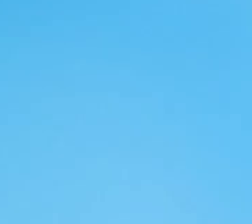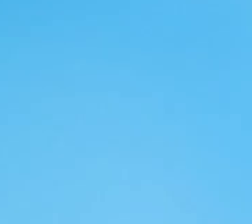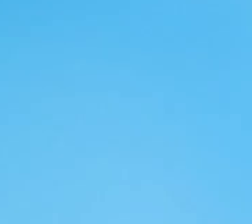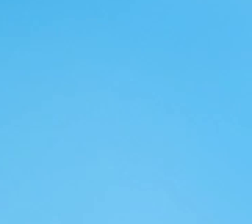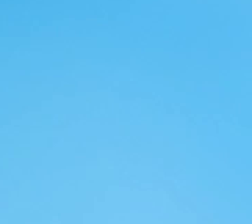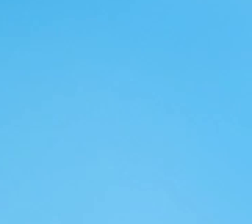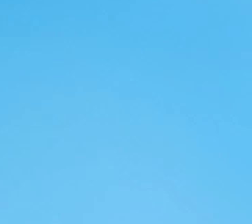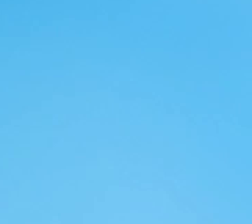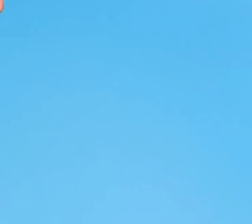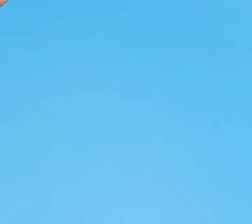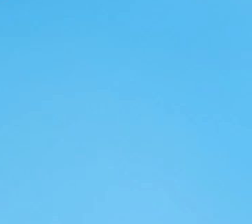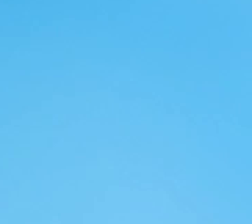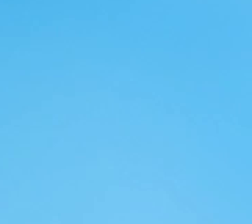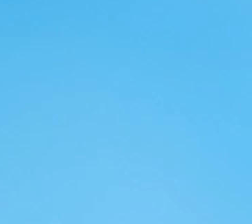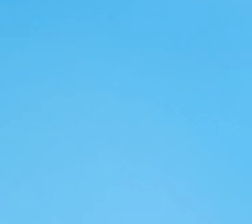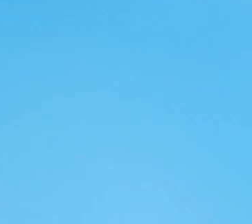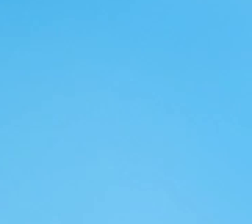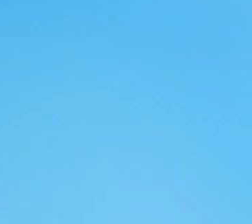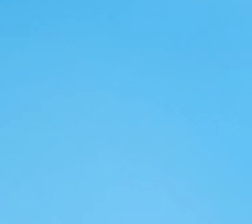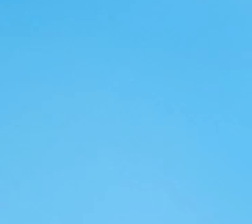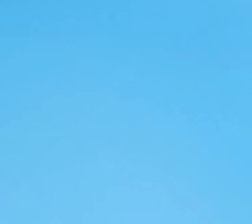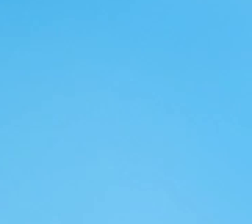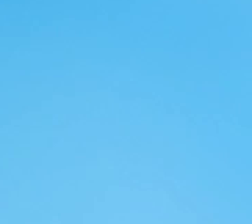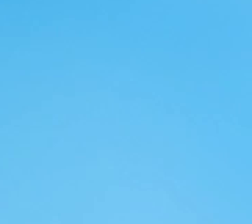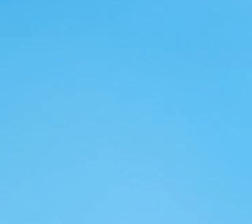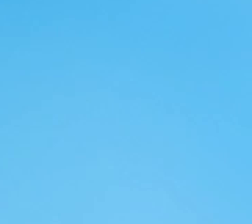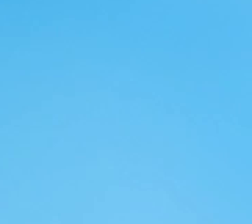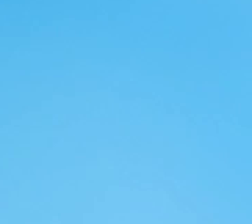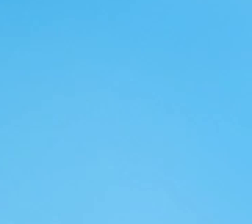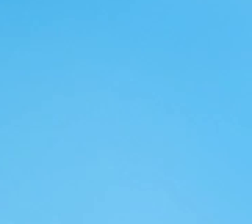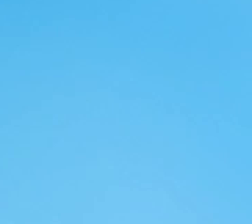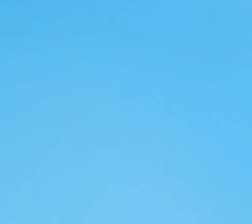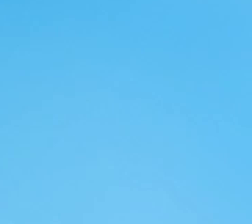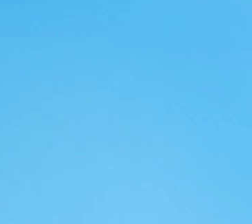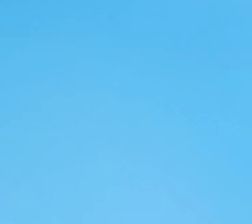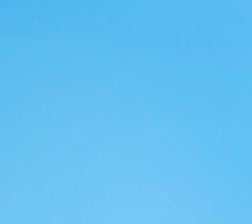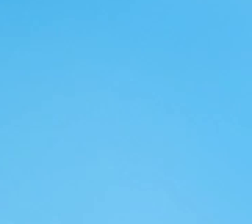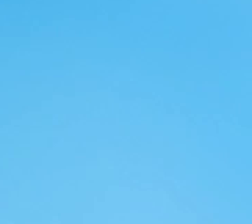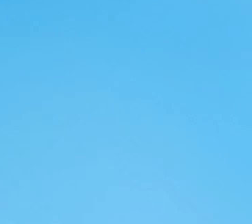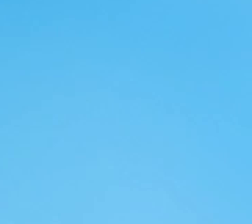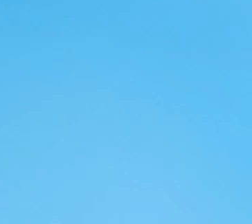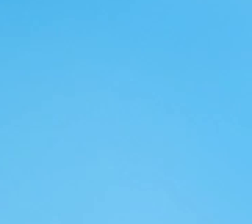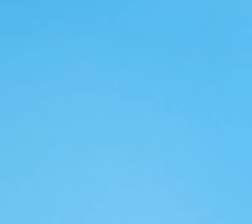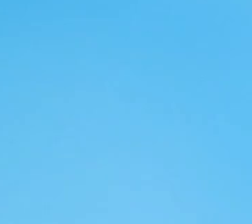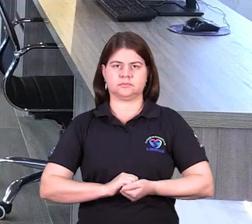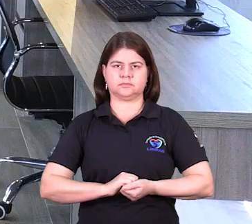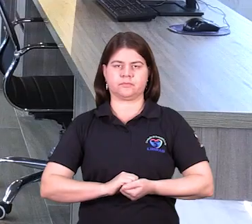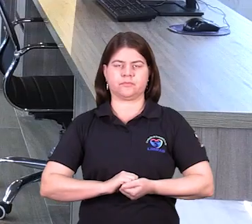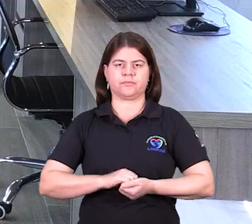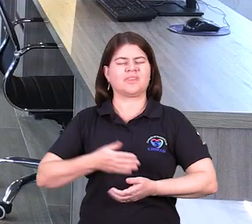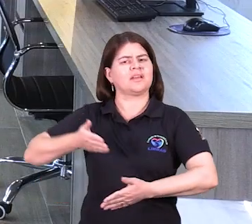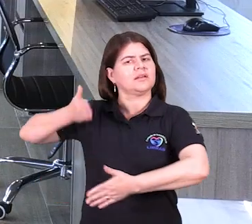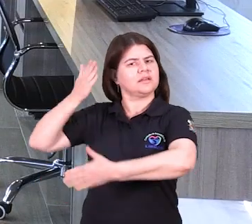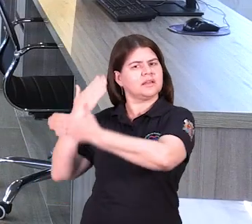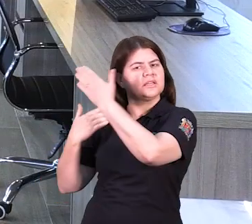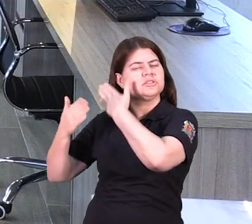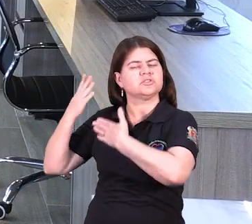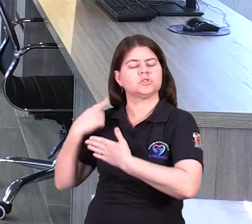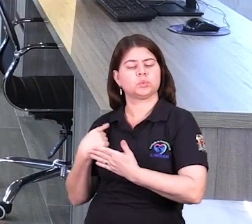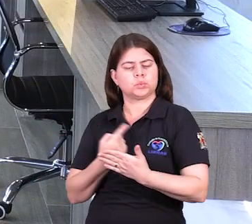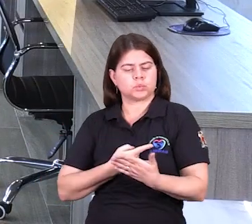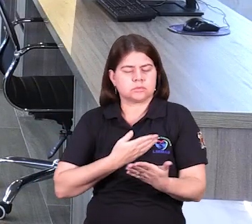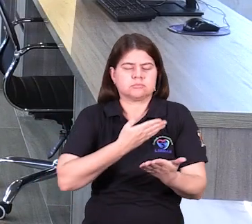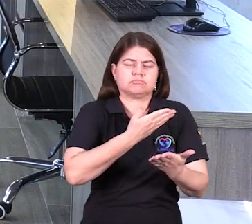que eu sei, ó liberdade, desafia o nosso peito à própria morte. Antes a gente